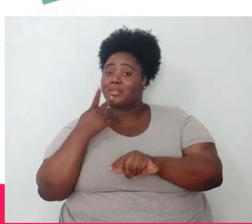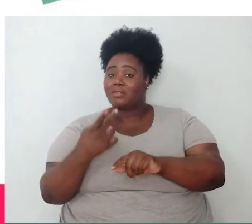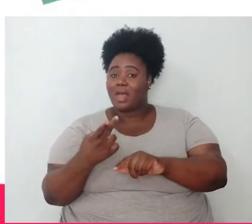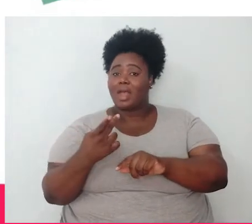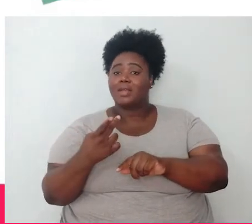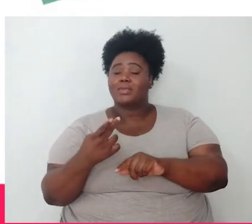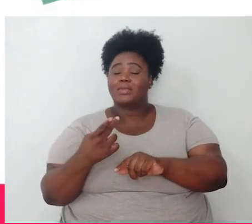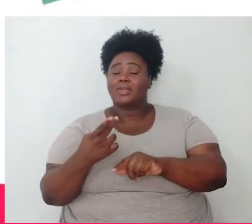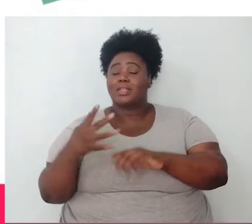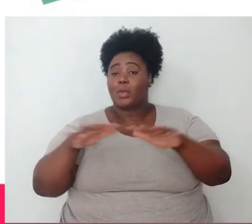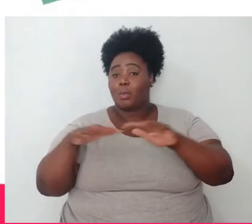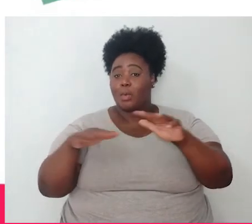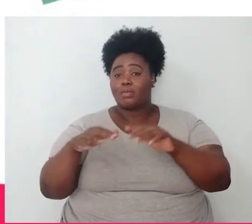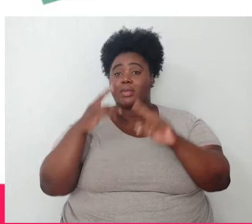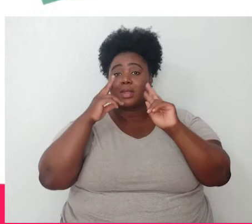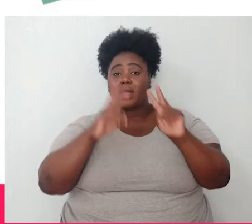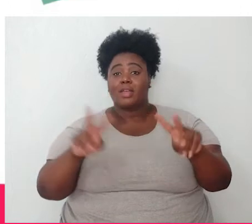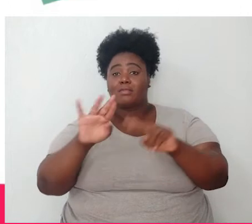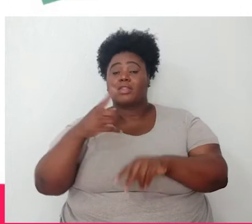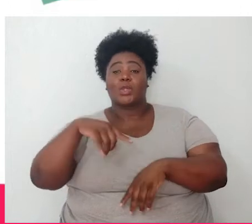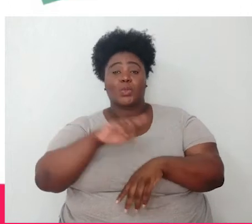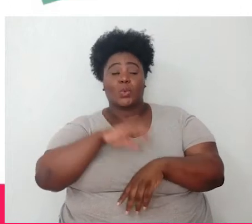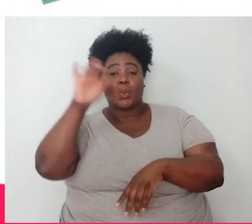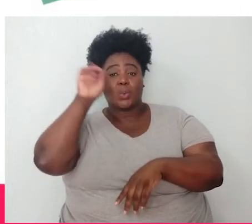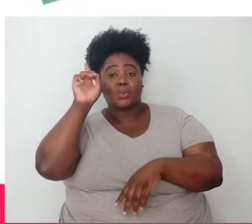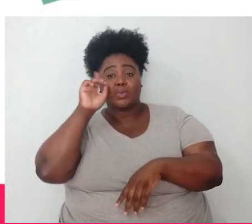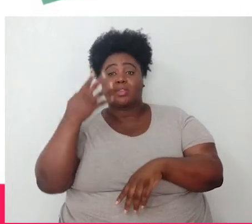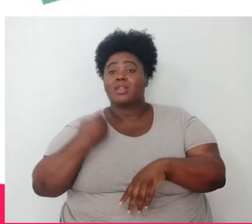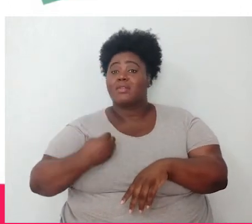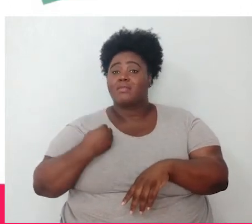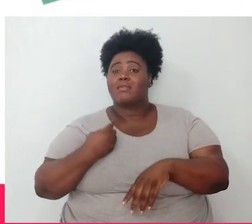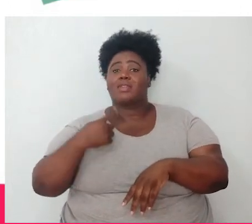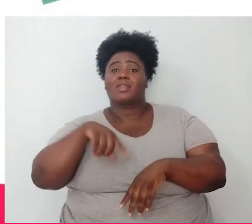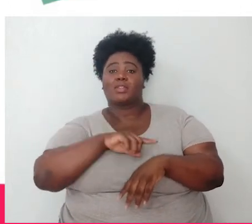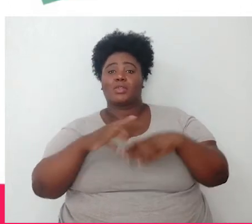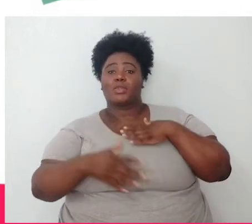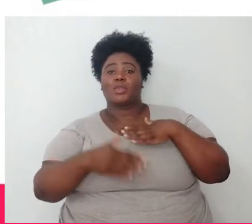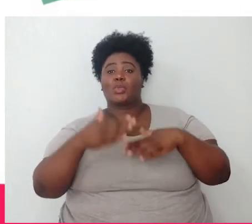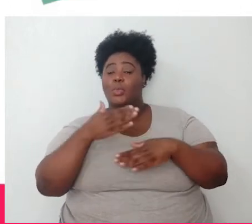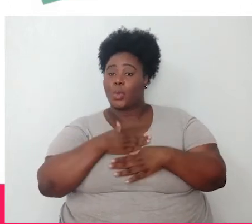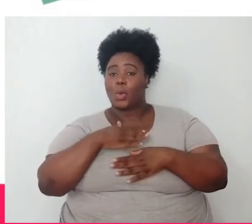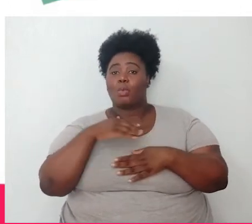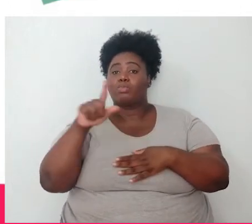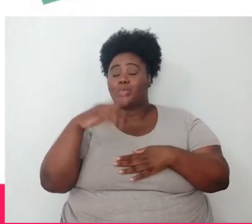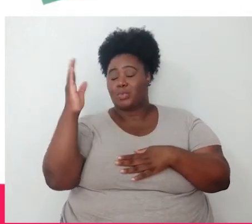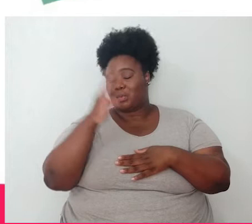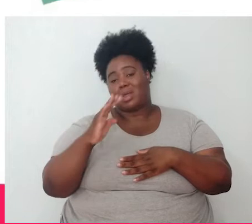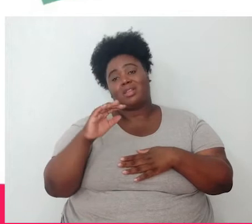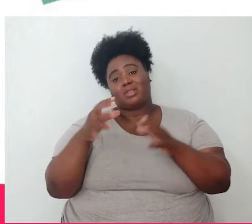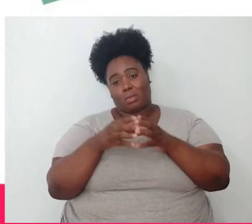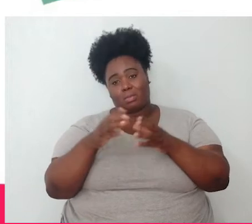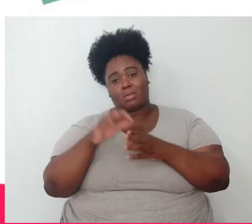ele inflama essa visão do que é o nosso dia a dia, do que é a vivência do dia a dia de uma corpo LGBT no Brasil,